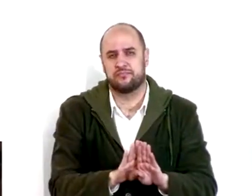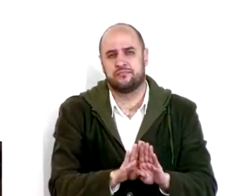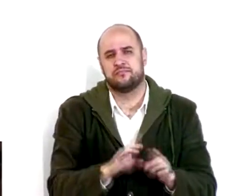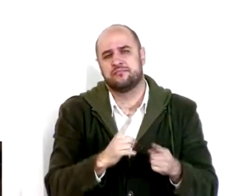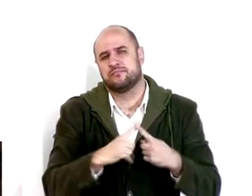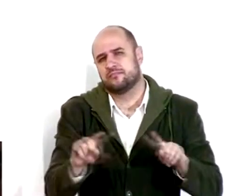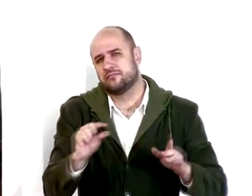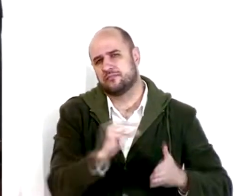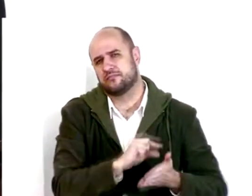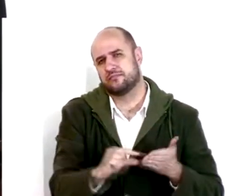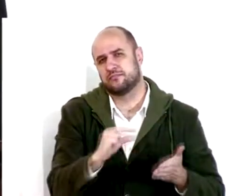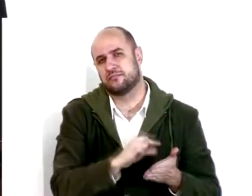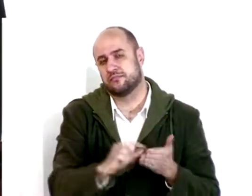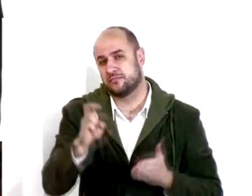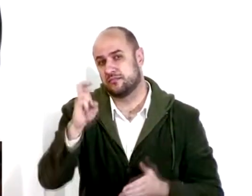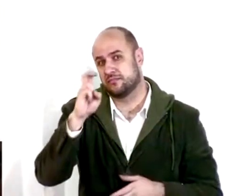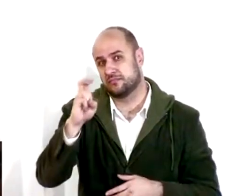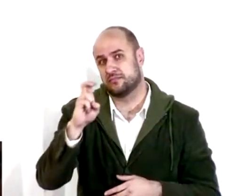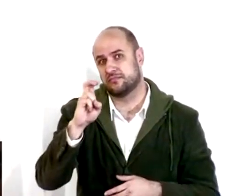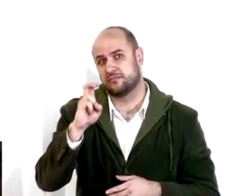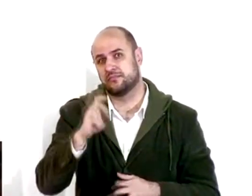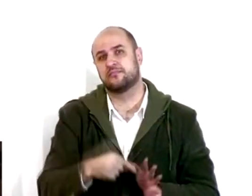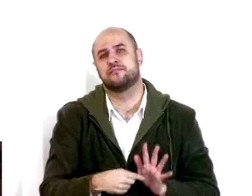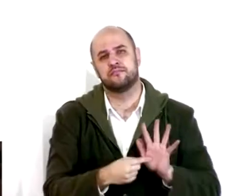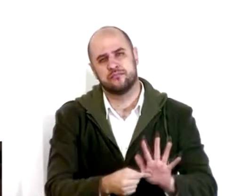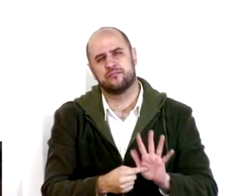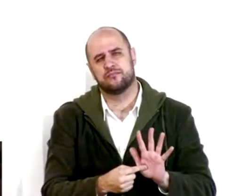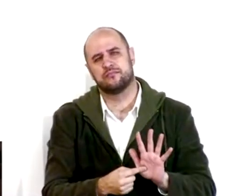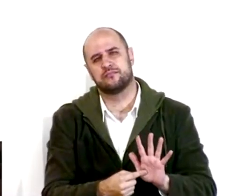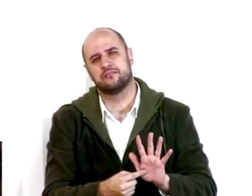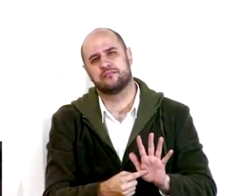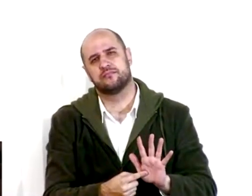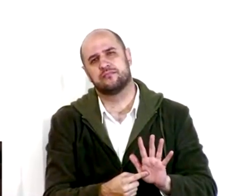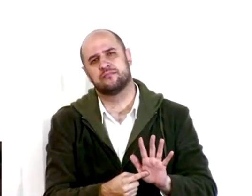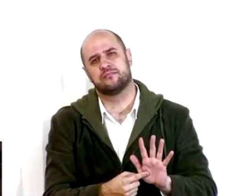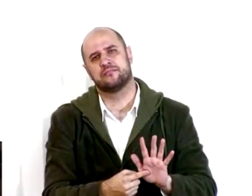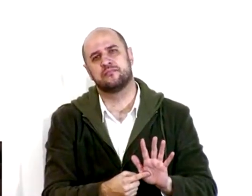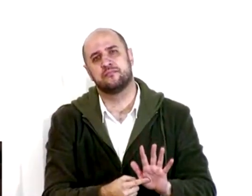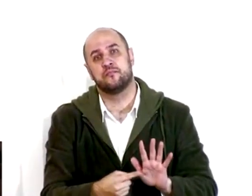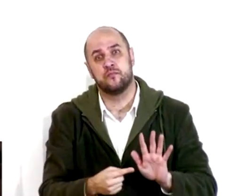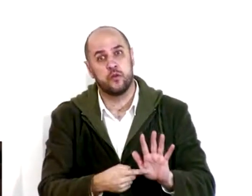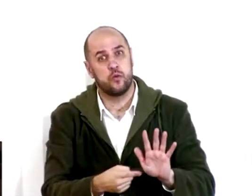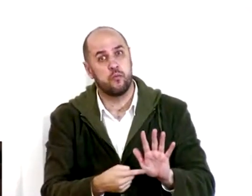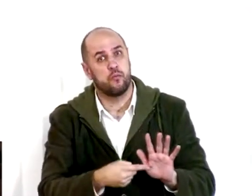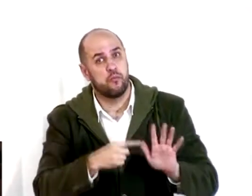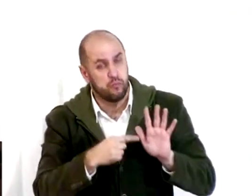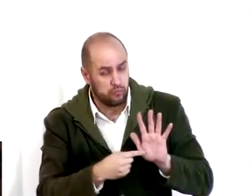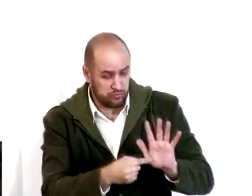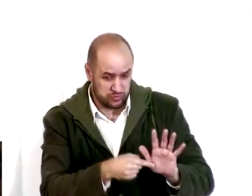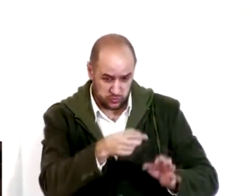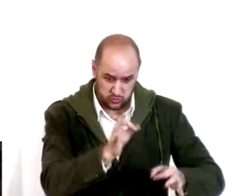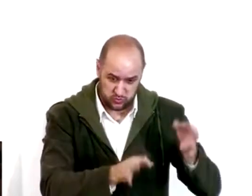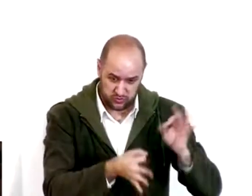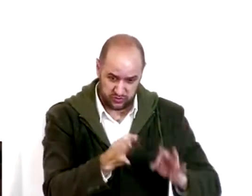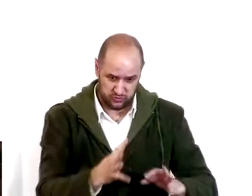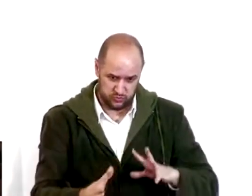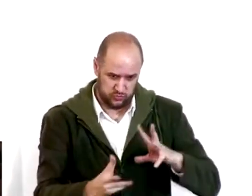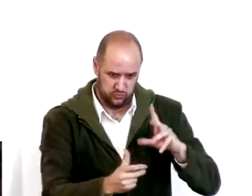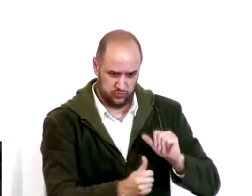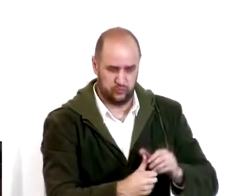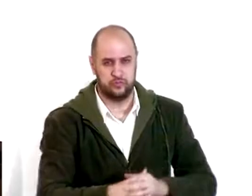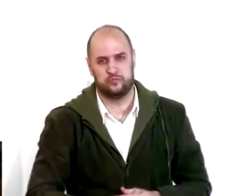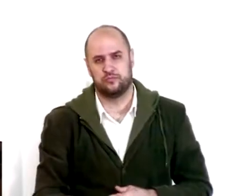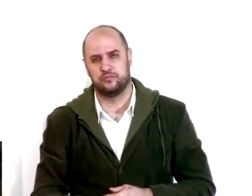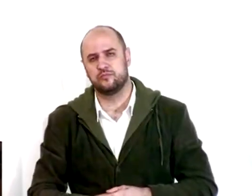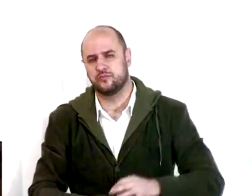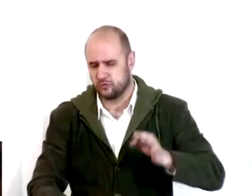versículo de número 5 nos mostra isso. O estado dos juízes sobre a face da terra. O estado